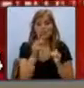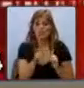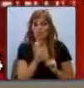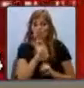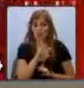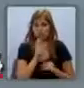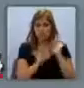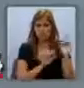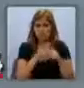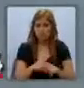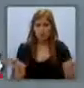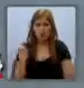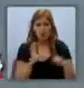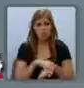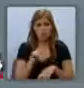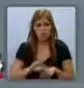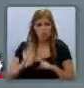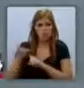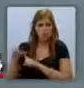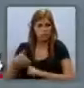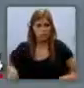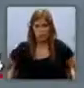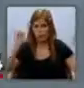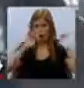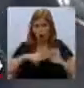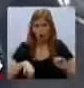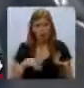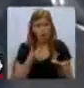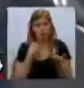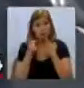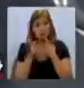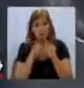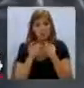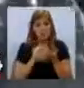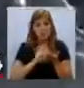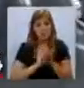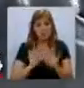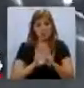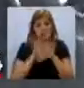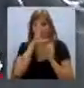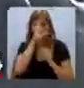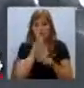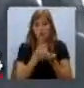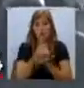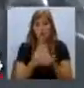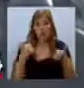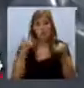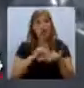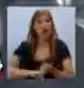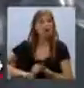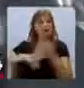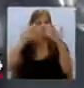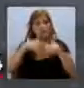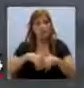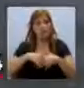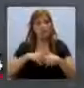diferenciado Por isso mesmo não haverá lugar a sanções disciplinares o inquérito foi feito pela secretaria-geral do Ministério da economia depois da associação sindical dos